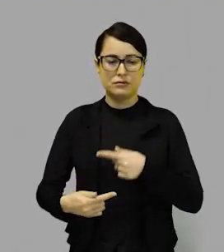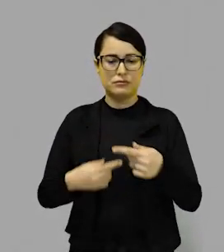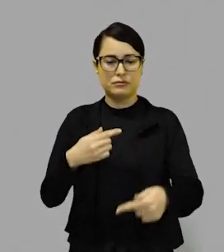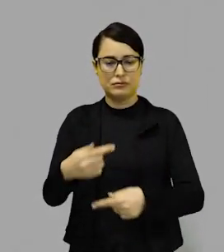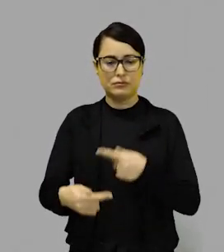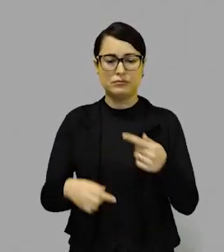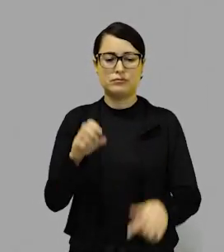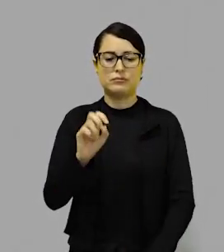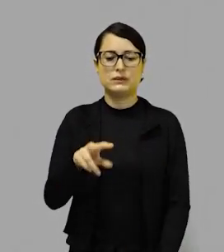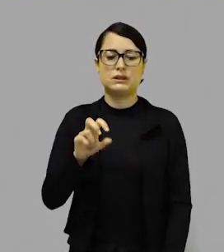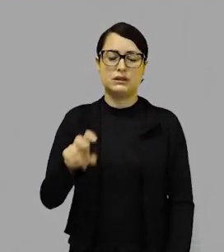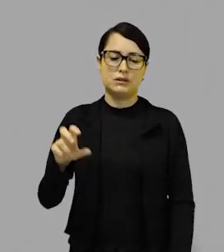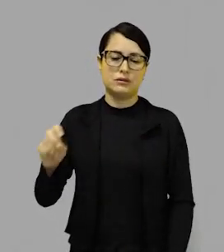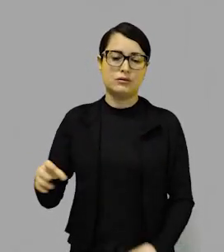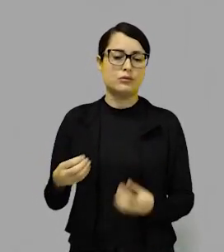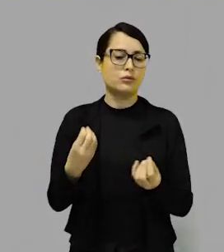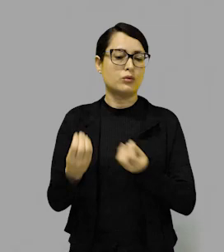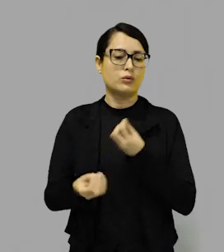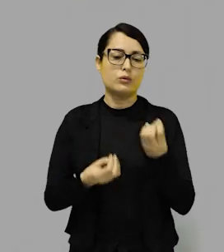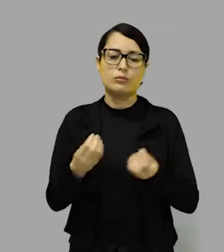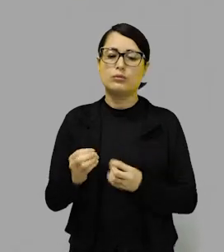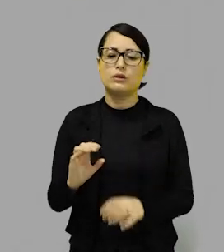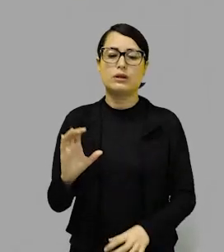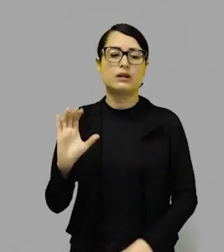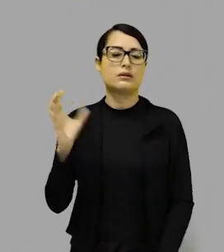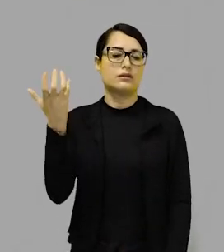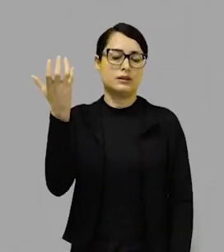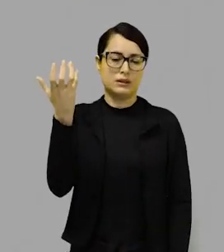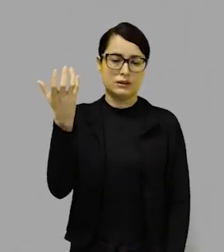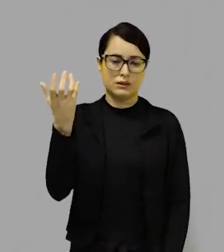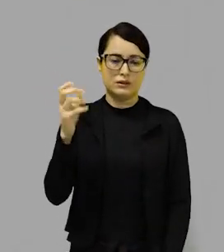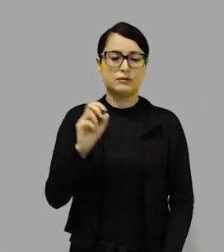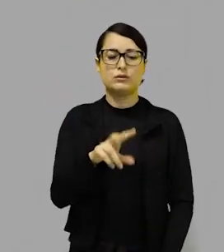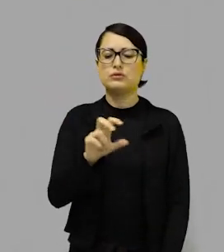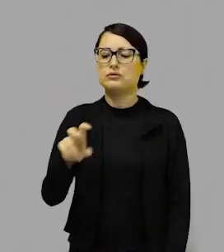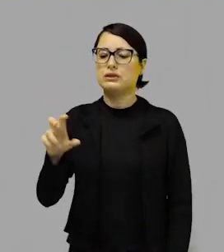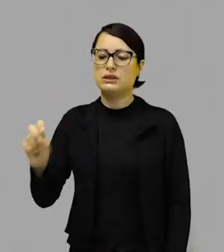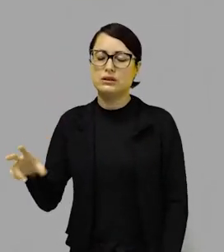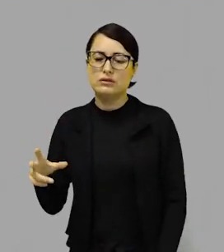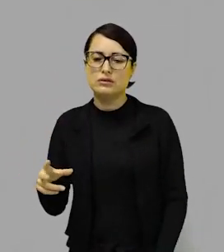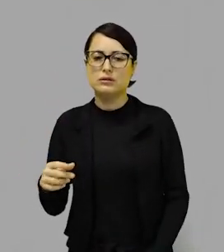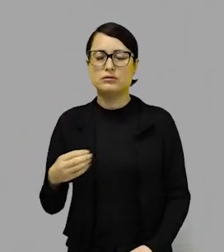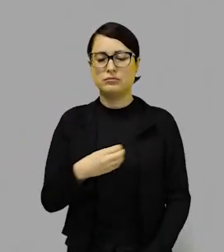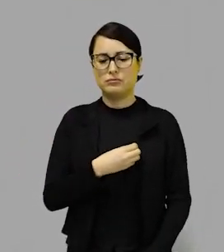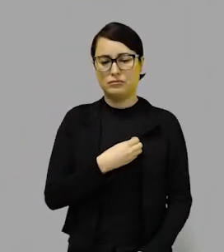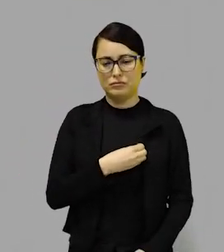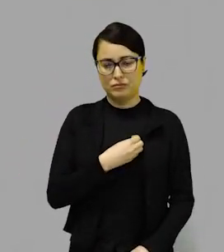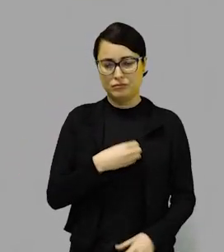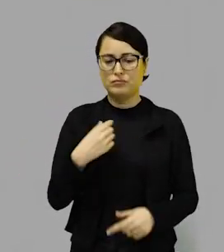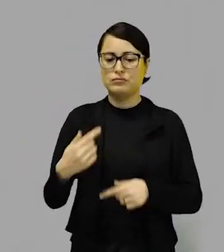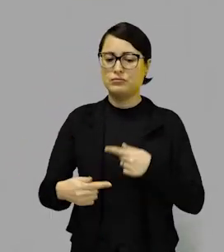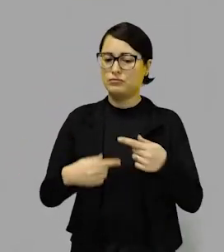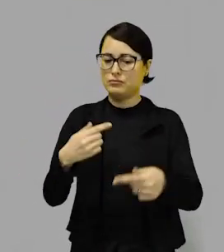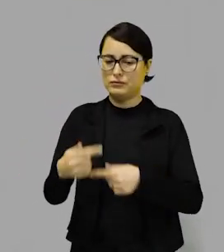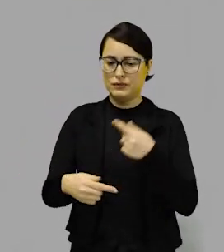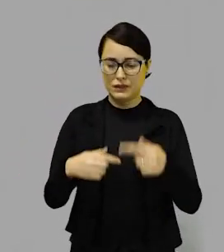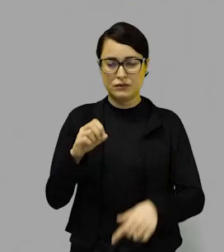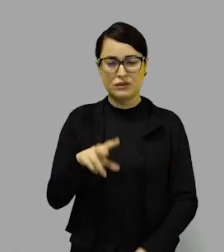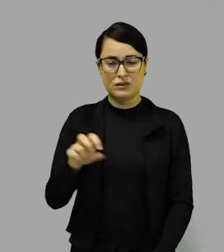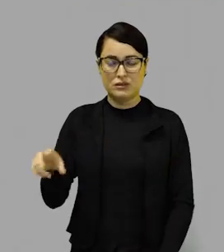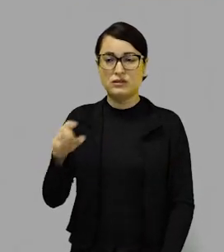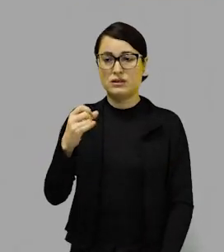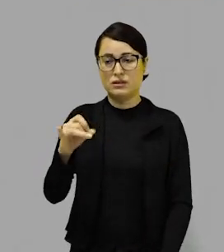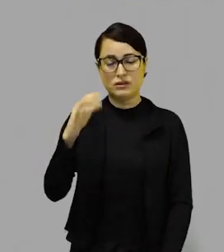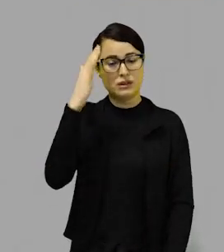reprodução geral, né? Como é que ocorre uma reprodução dos vírus. Se você entende como é que ocorre a reprodução de um tipo de